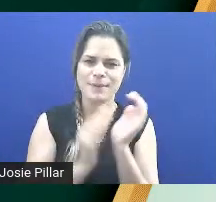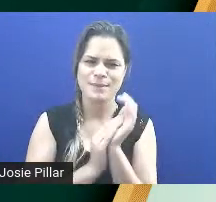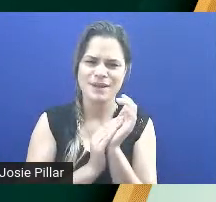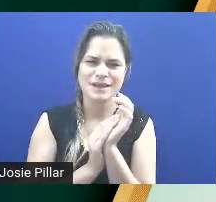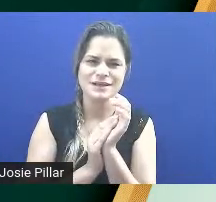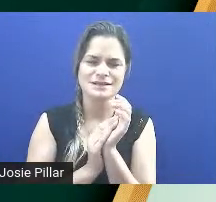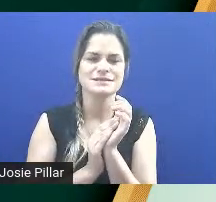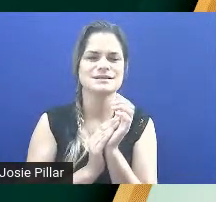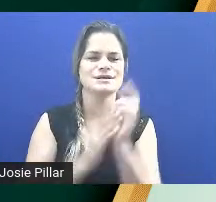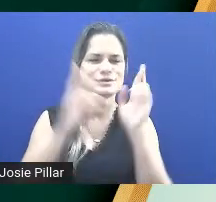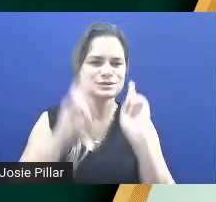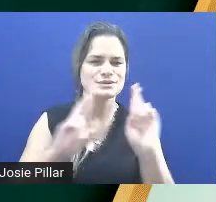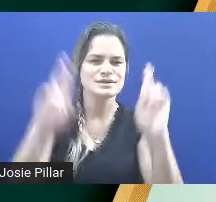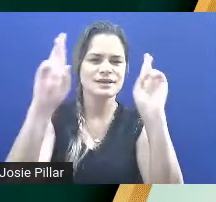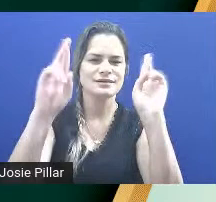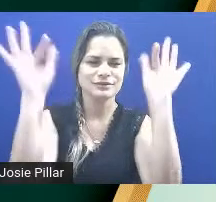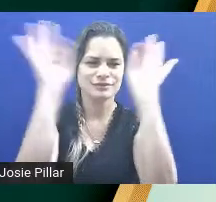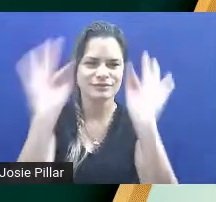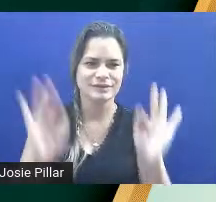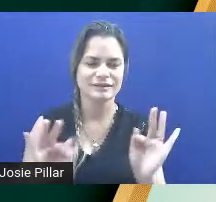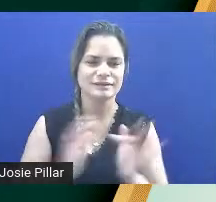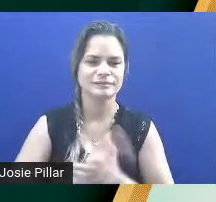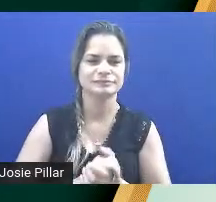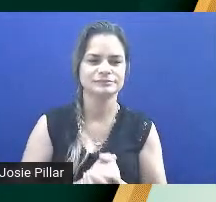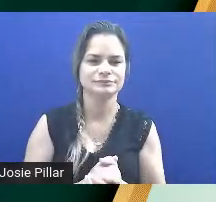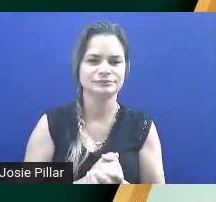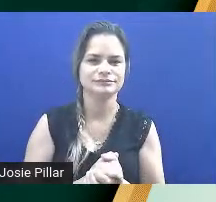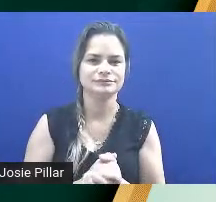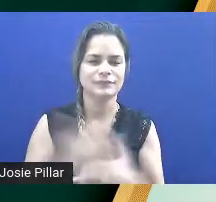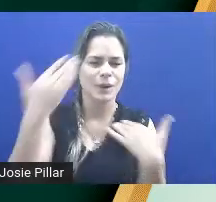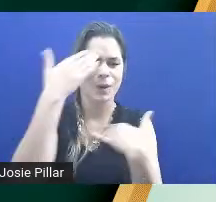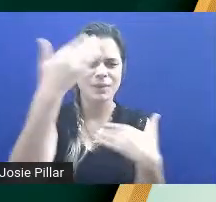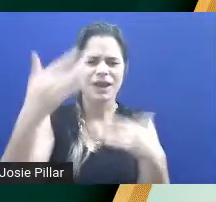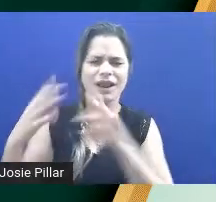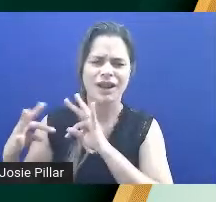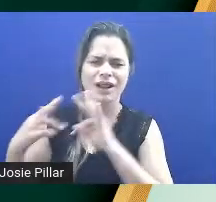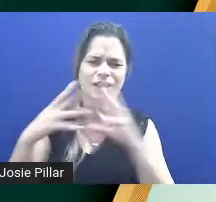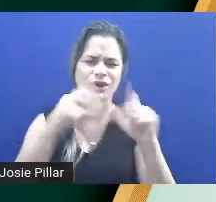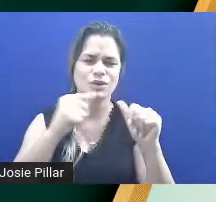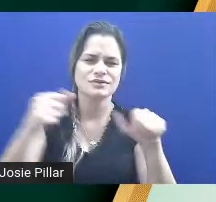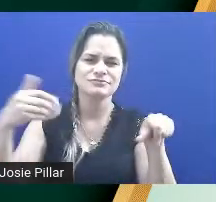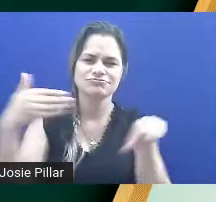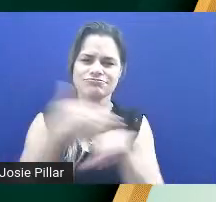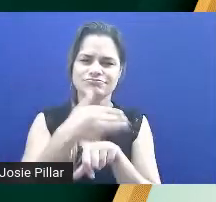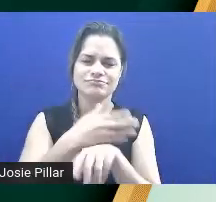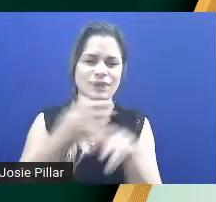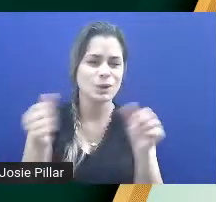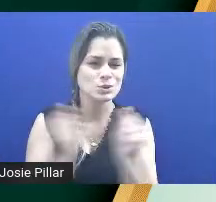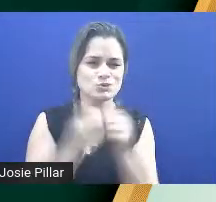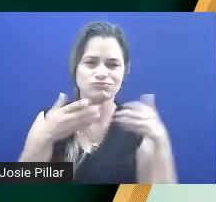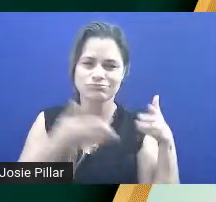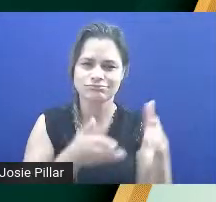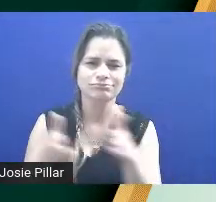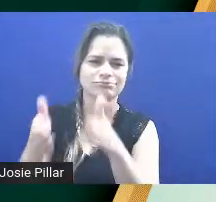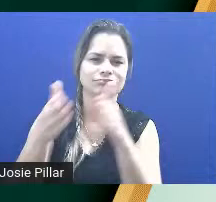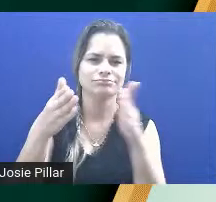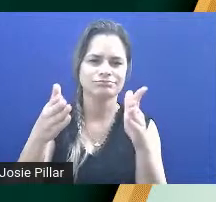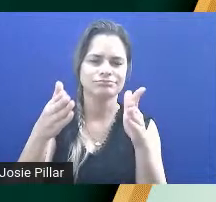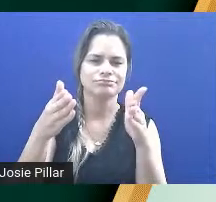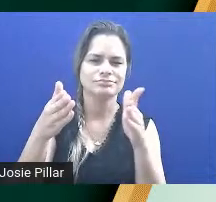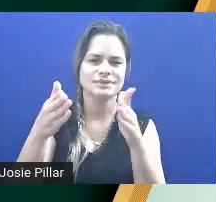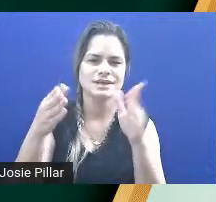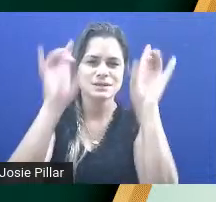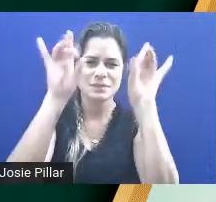felicidades. Muito obrigada, professor. Muito obrigada a todos que fizeram parte dessa caminhada, principalmente minha família, a